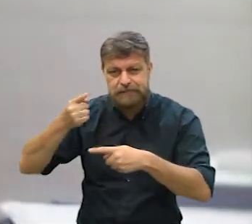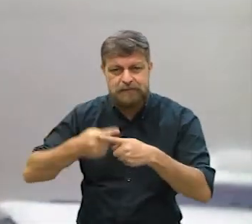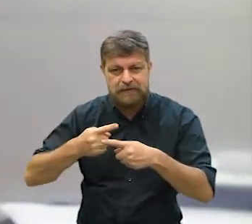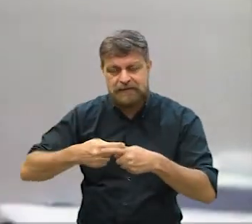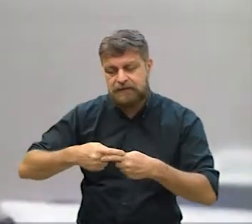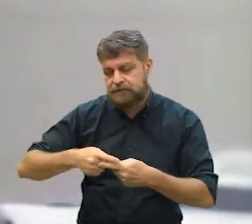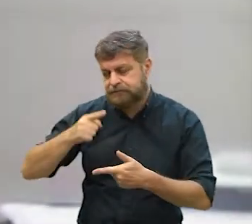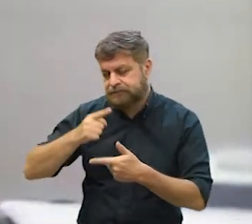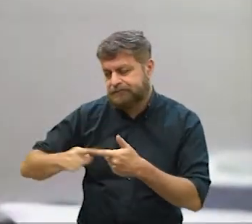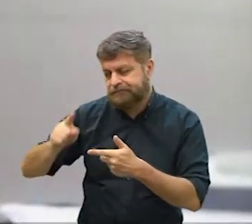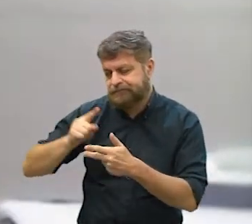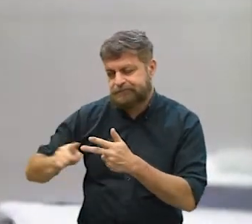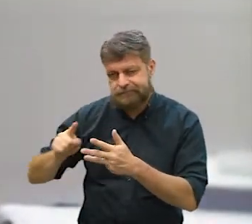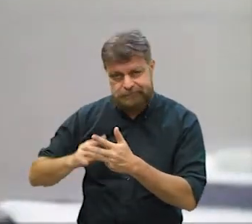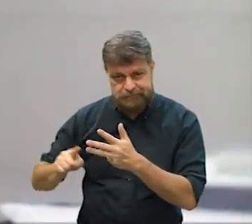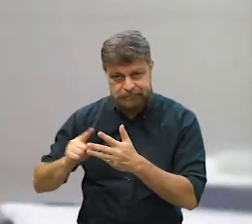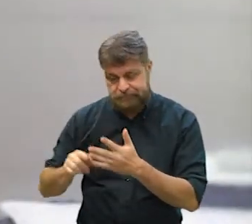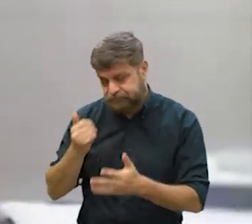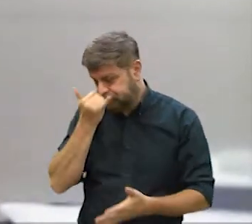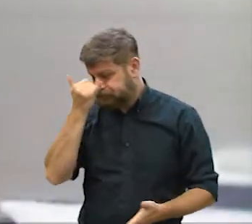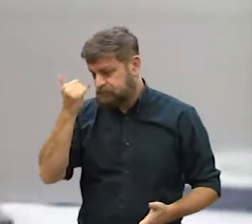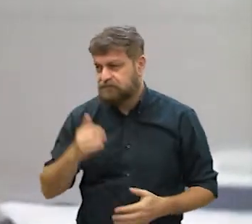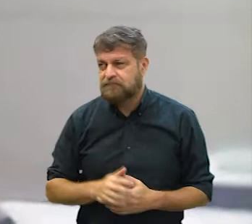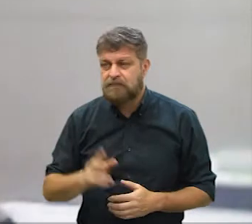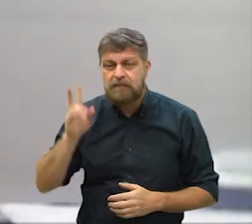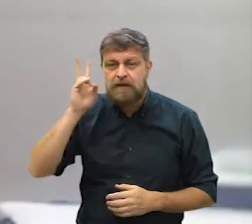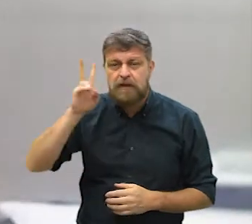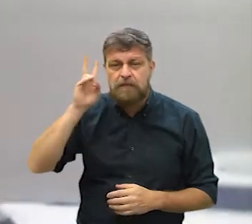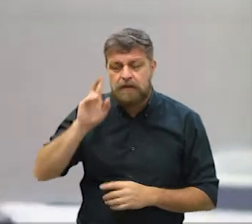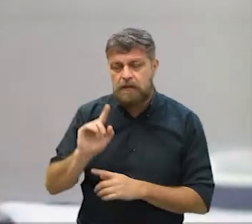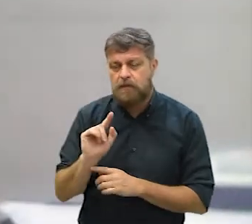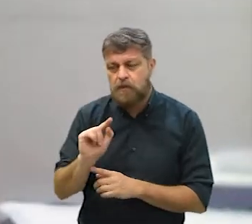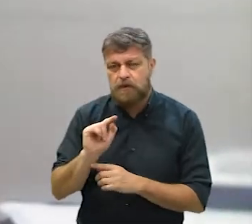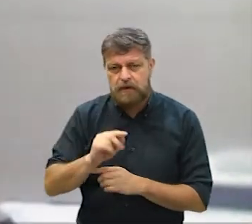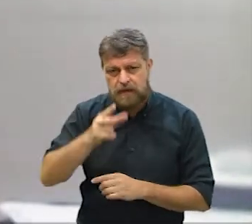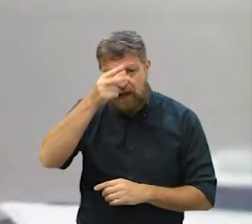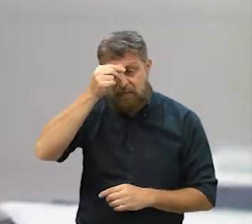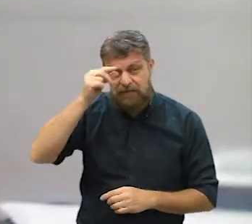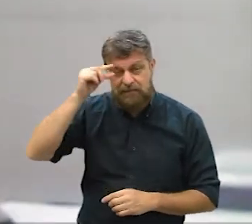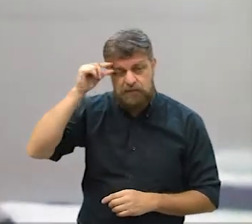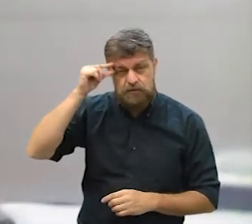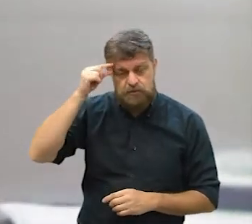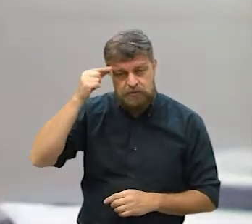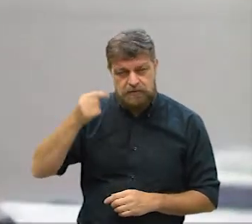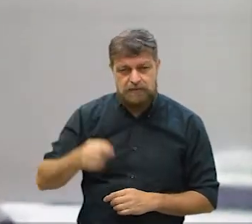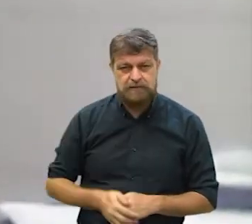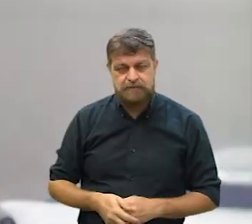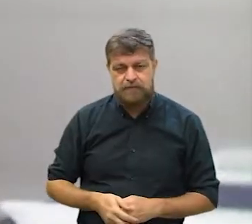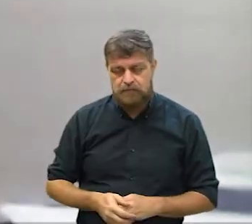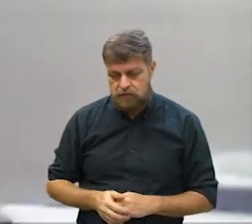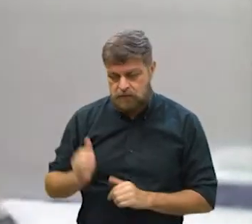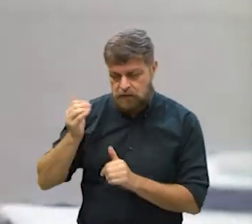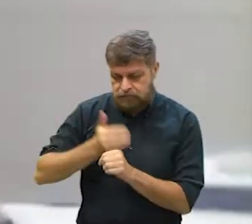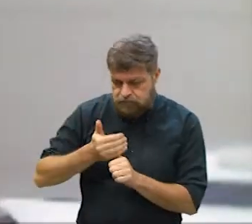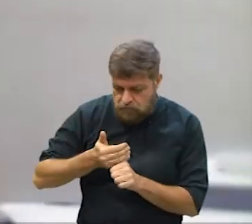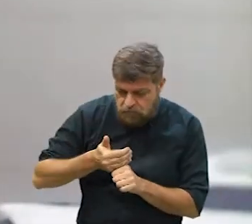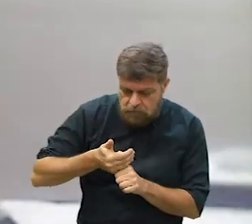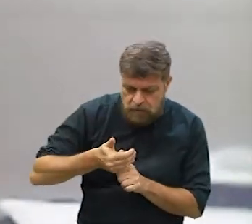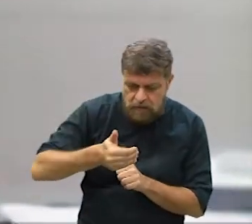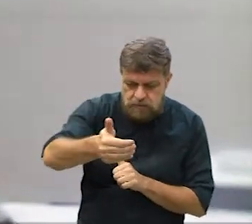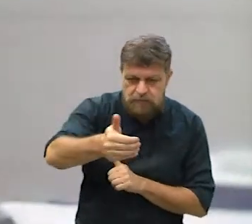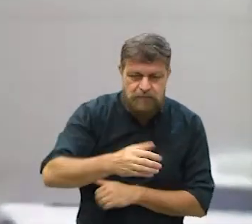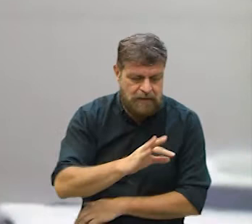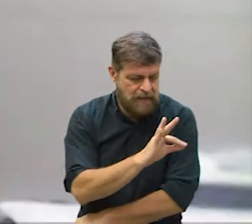dessa situação. Eu me lembro que o ex-prefeito Jonas, né, quando ele assumiu,